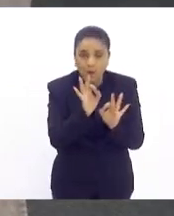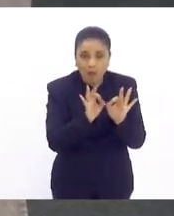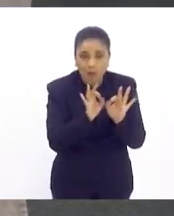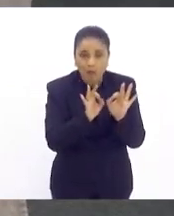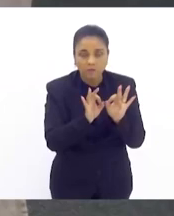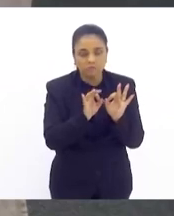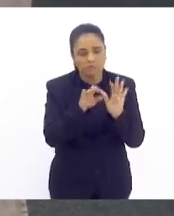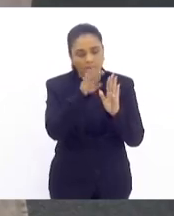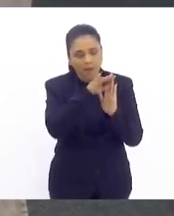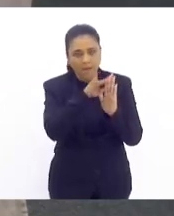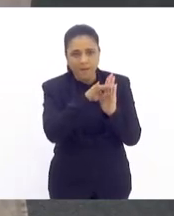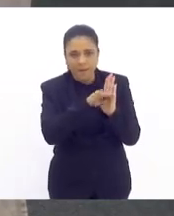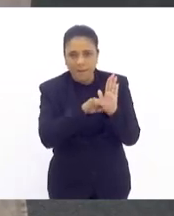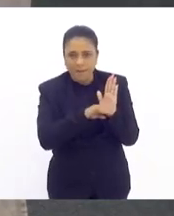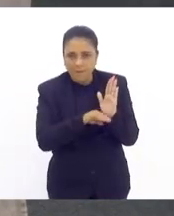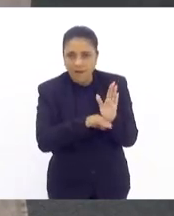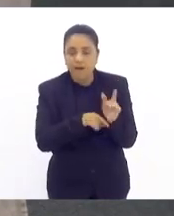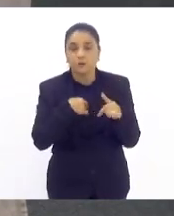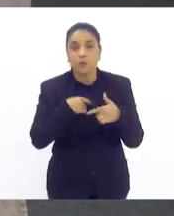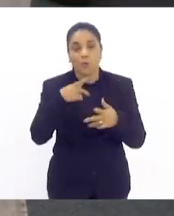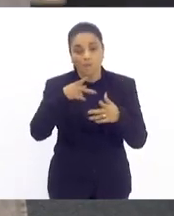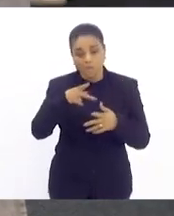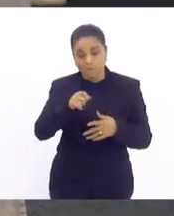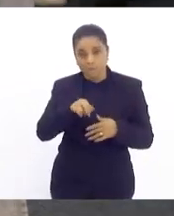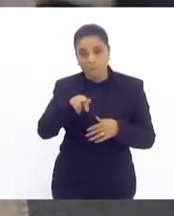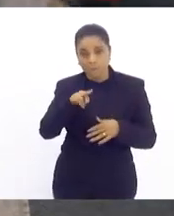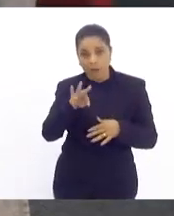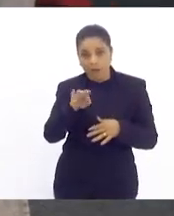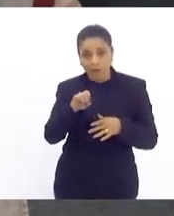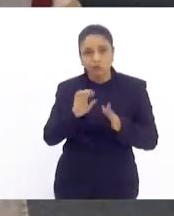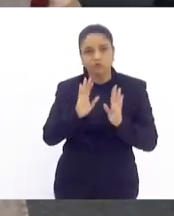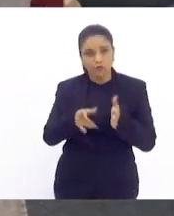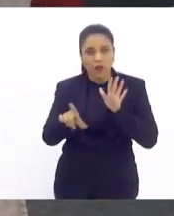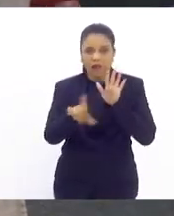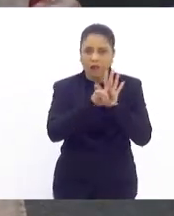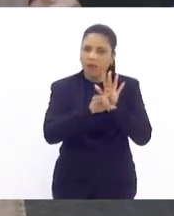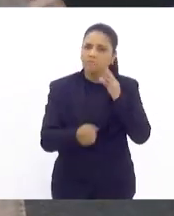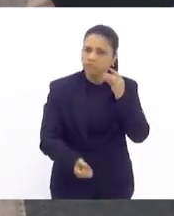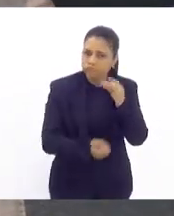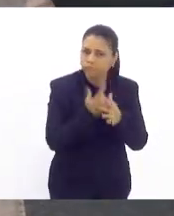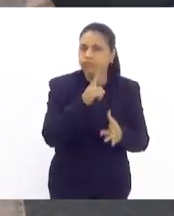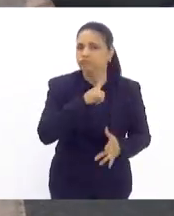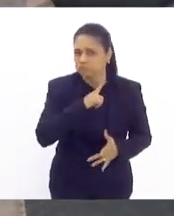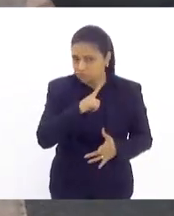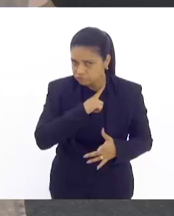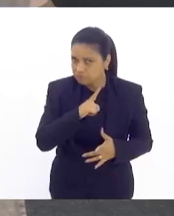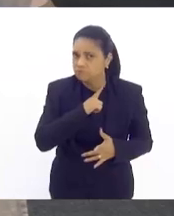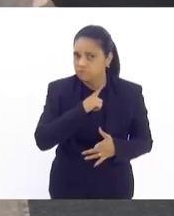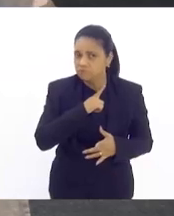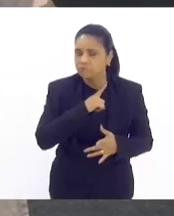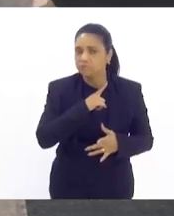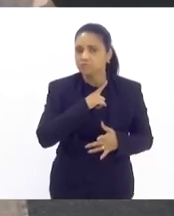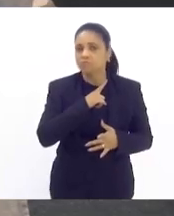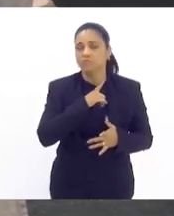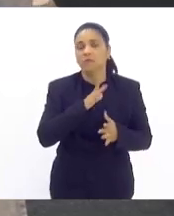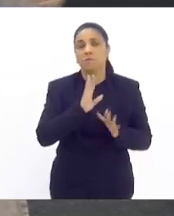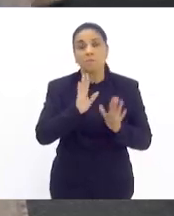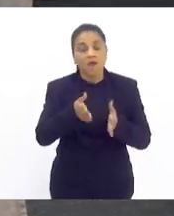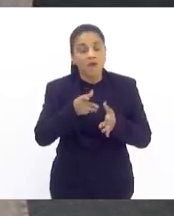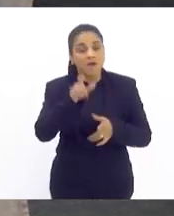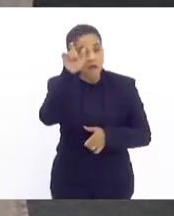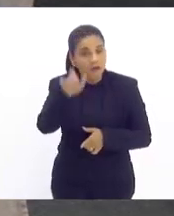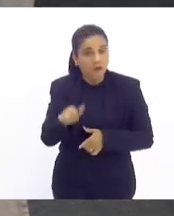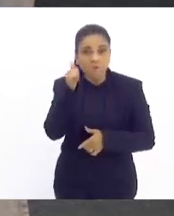Deputado mink e já tem lei que prever o pano de parto mas muitas vezes essa mulher não consegue